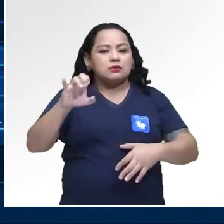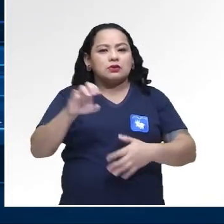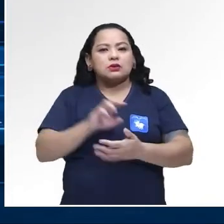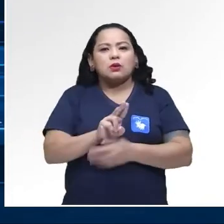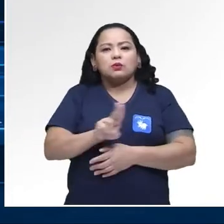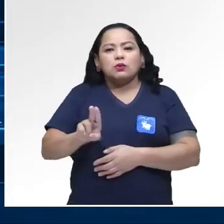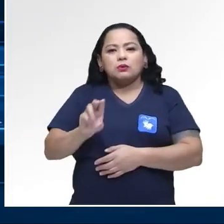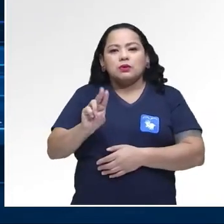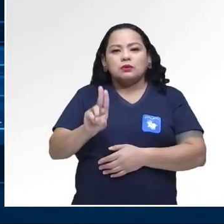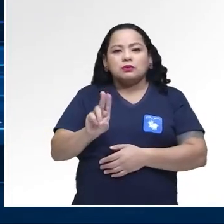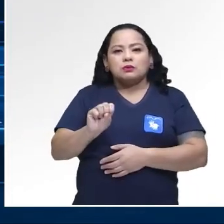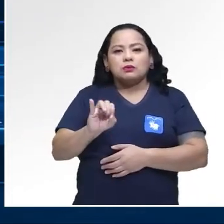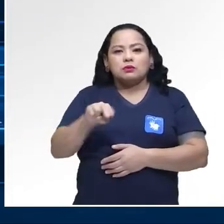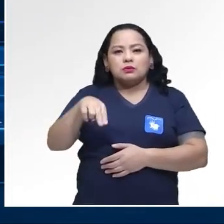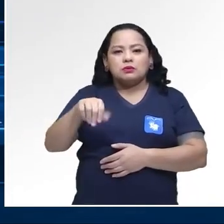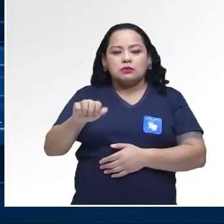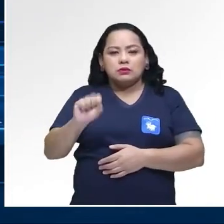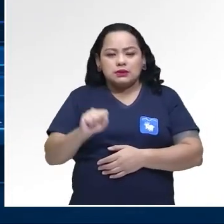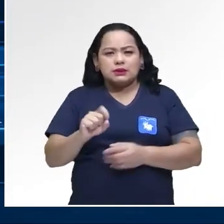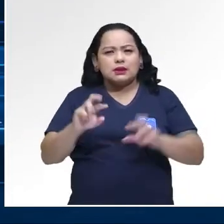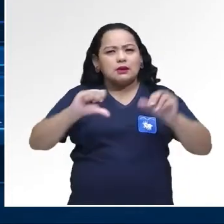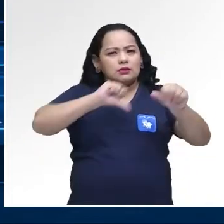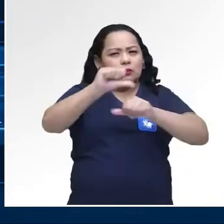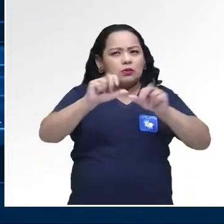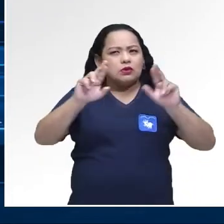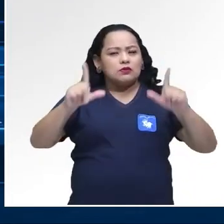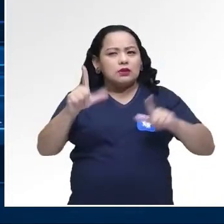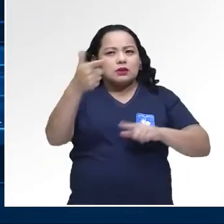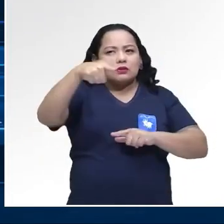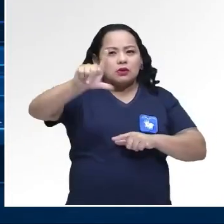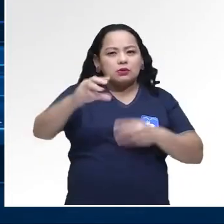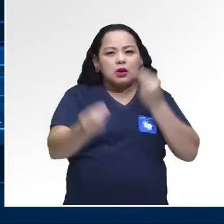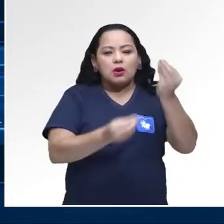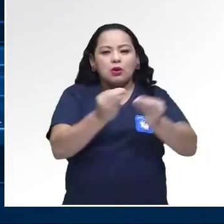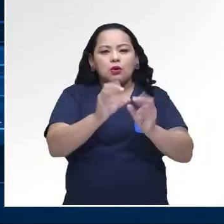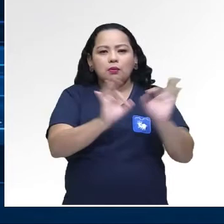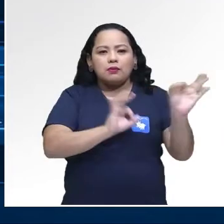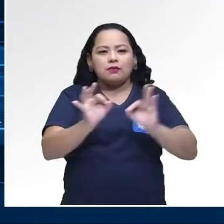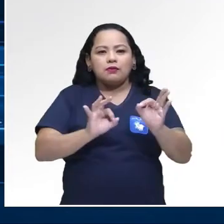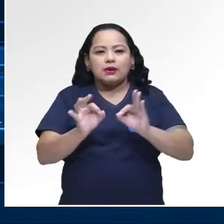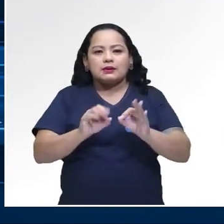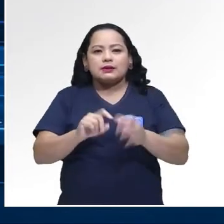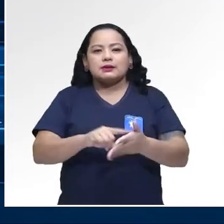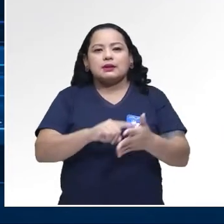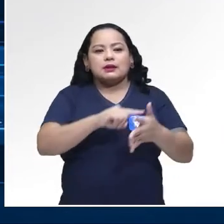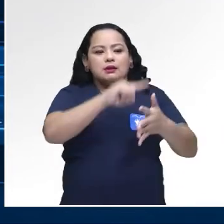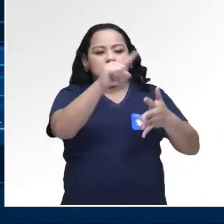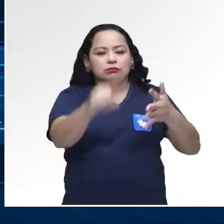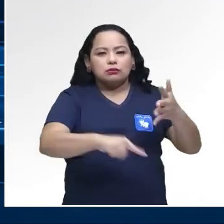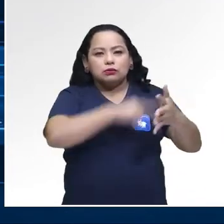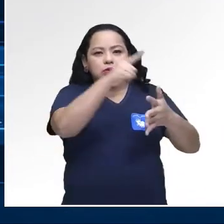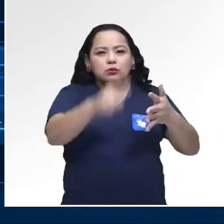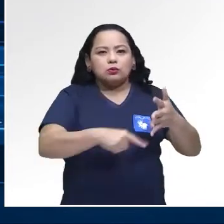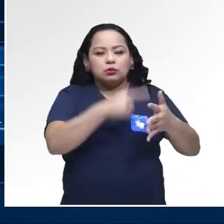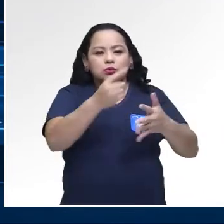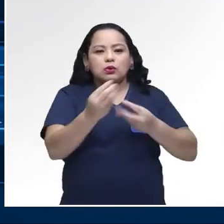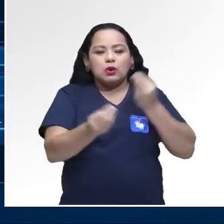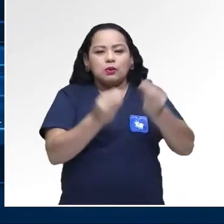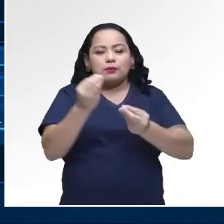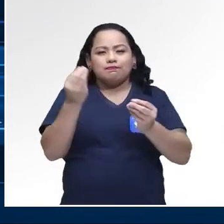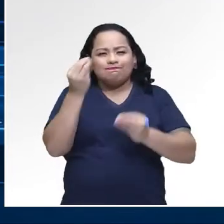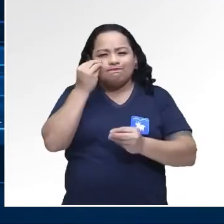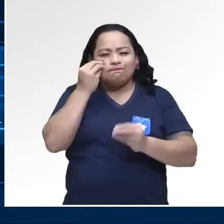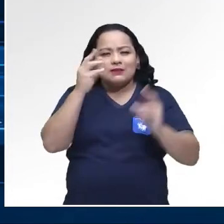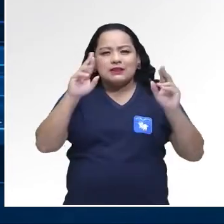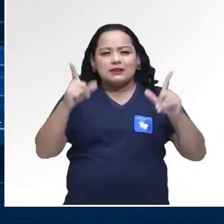muda de um tipo de usina para outra é como se faz a turbina girar. Então a gente vai observar que existem